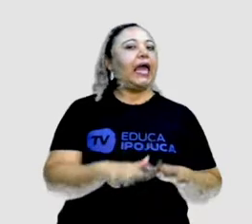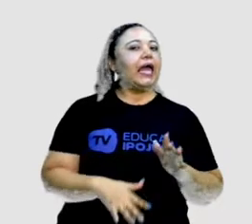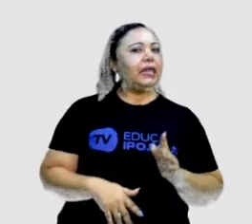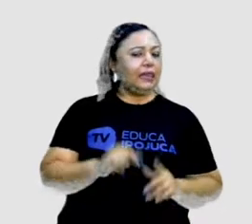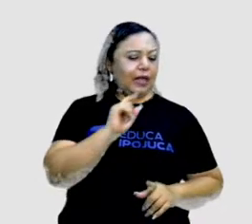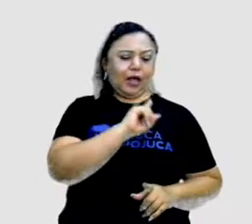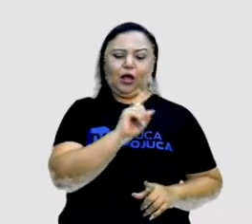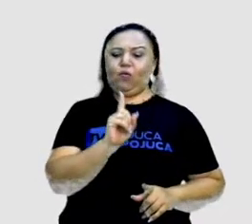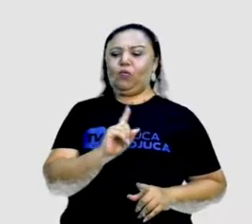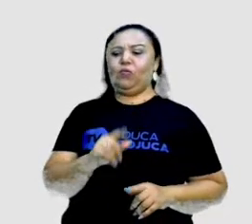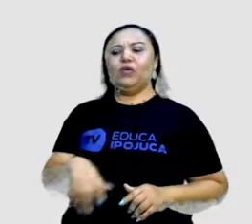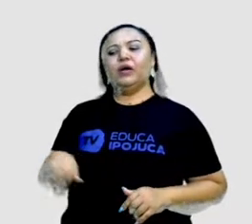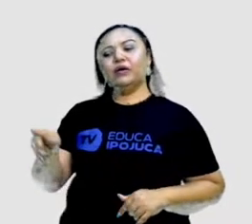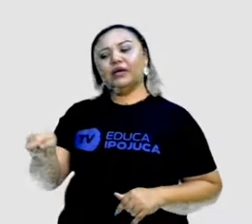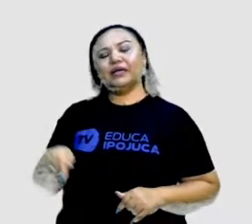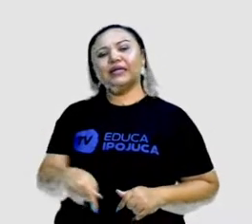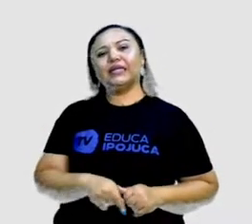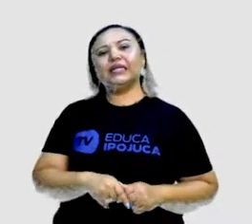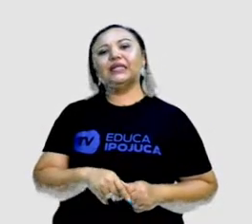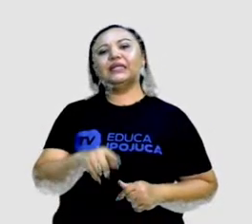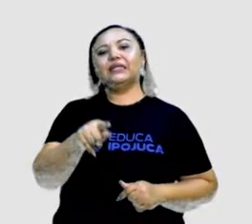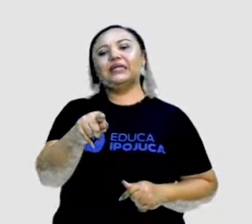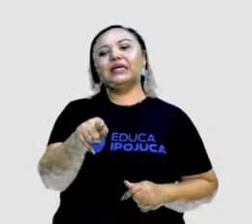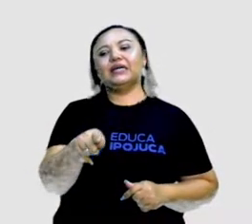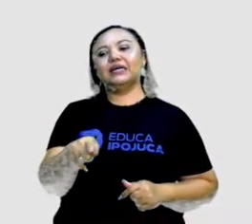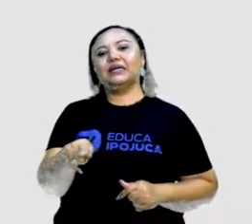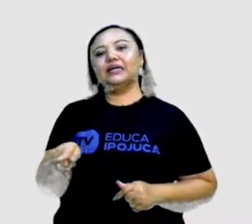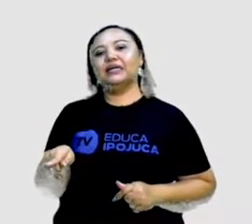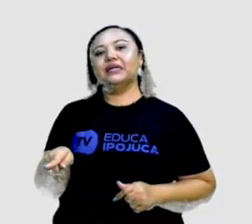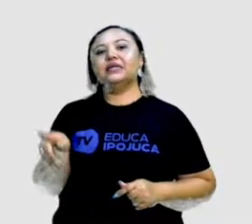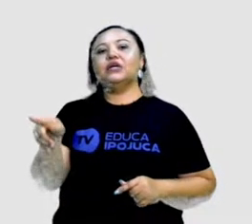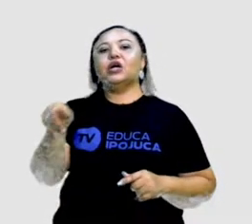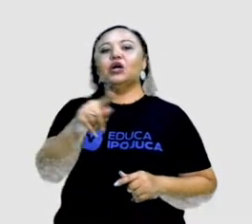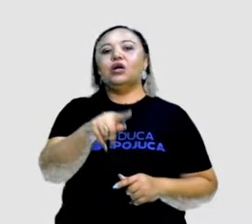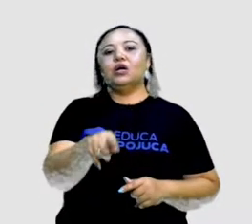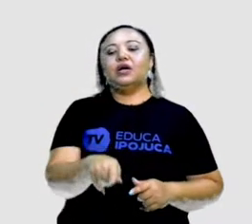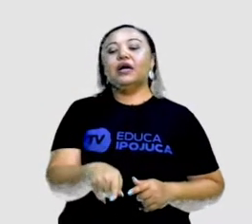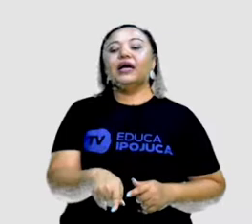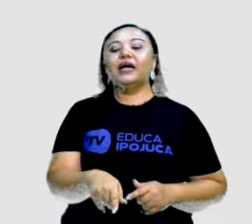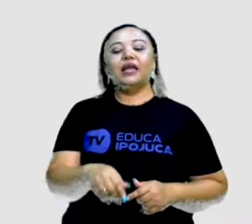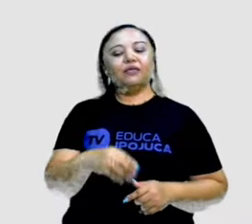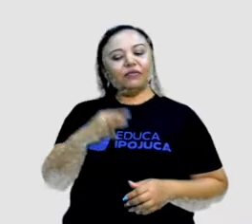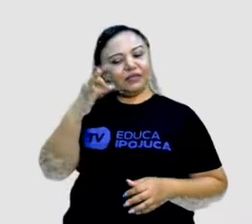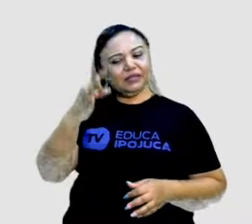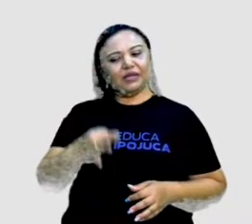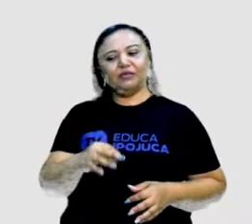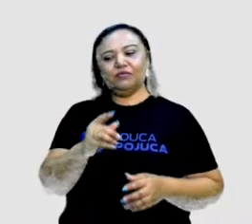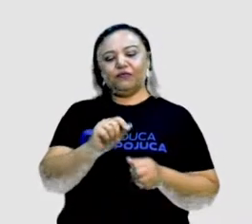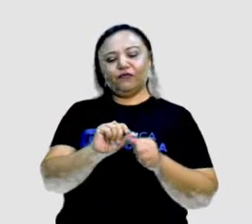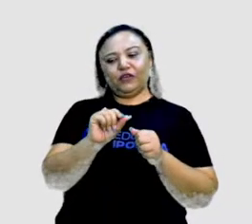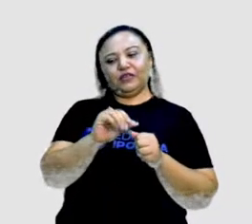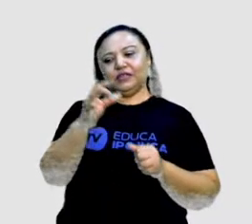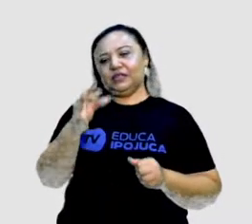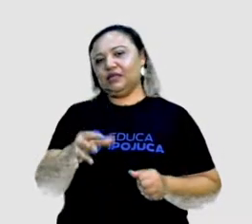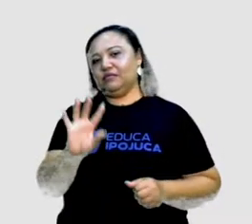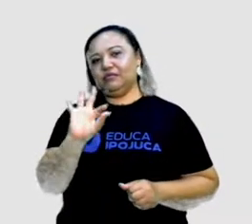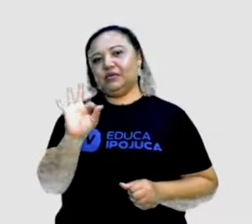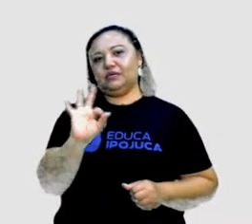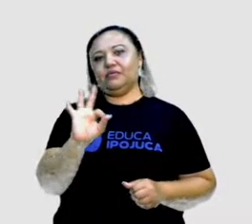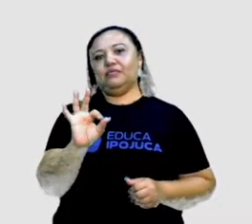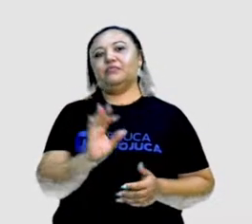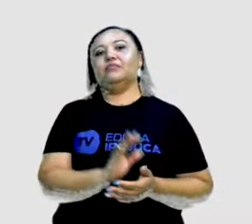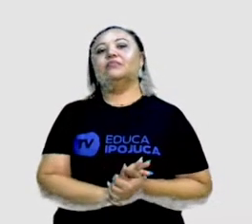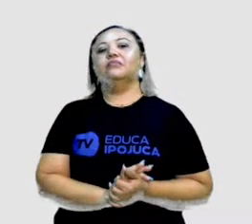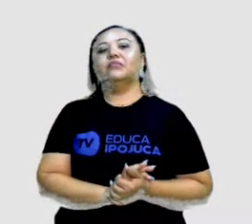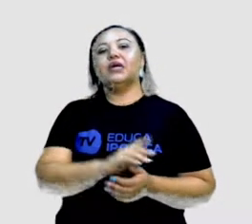ela fez não é muito certo. E você vai dedurar a sua prima? Se for alguma coisa muito grave, ela